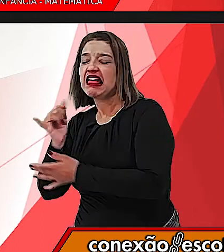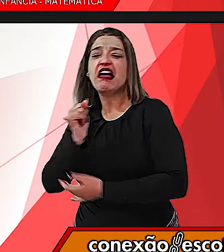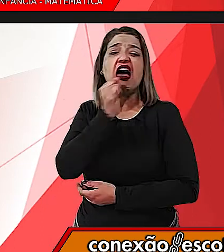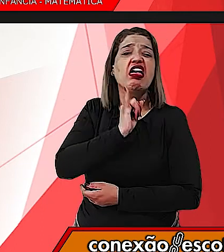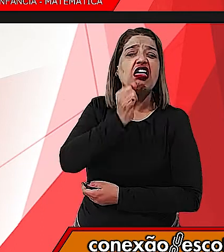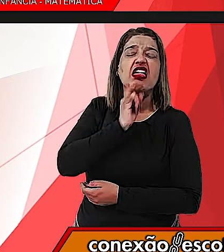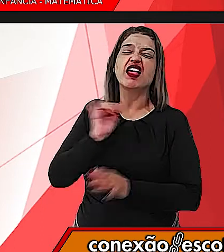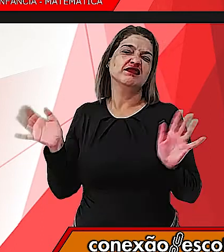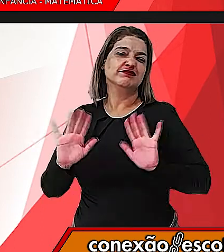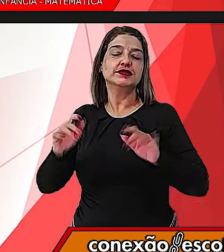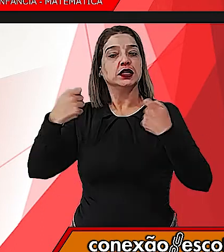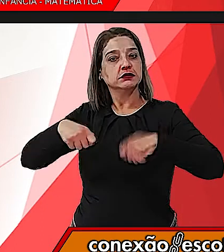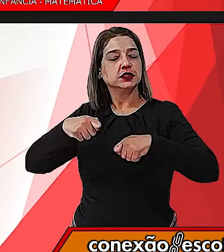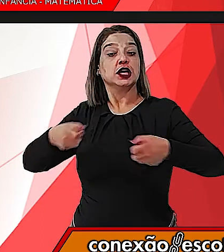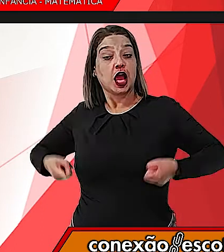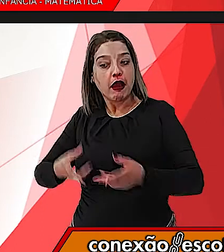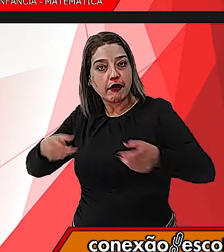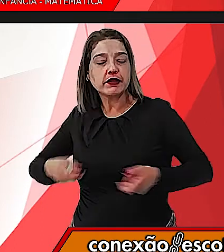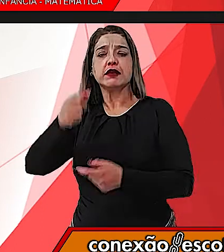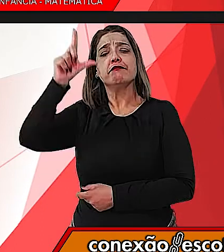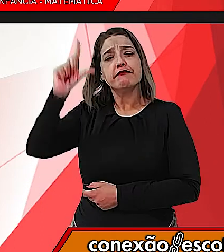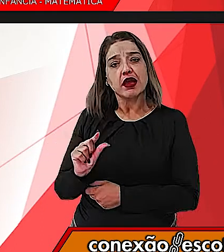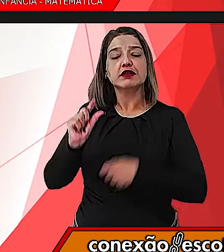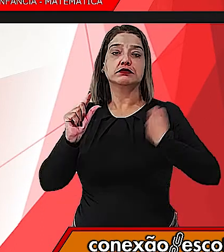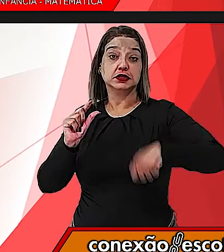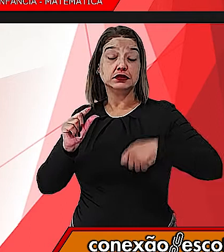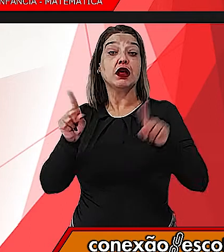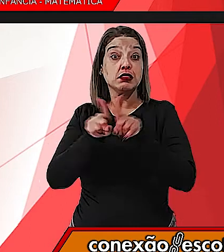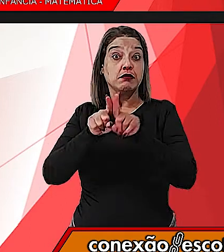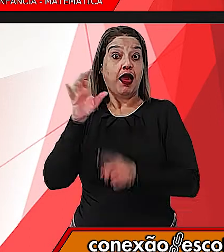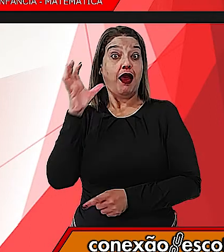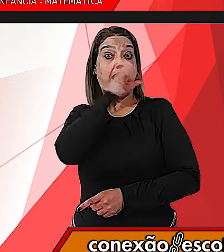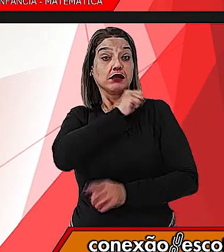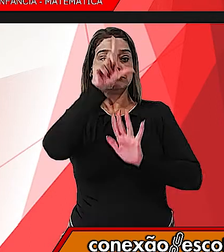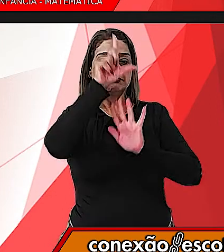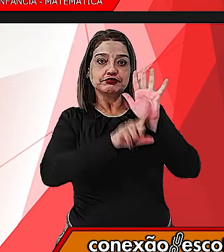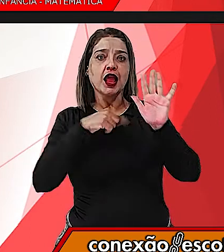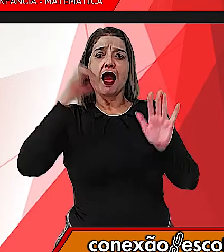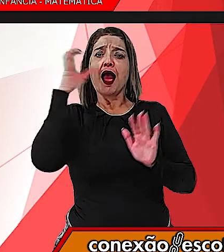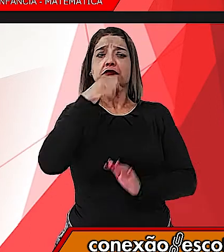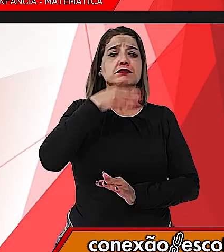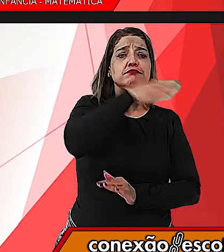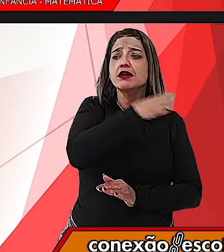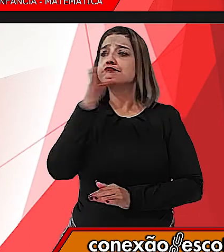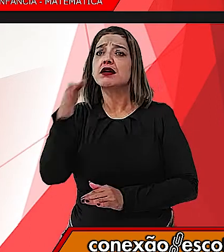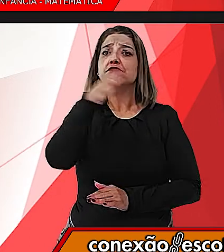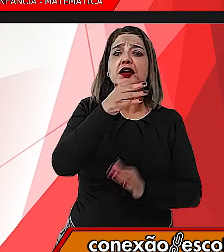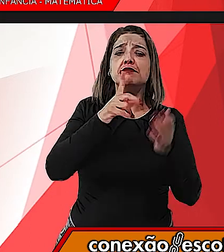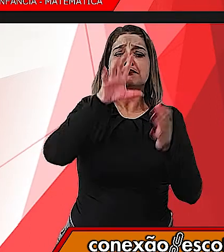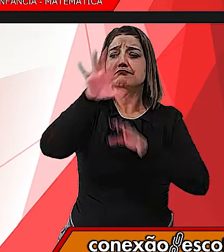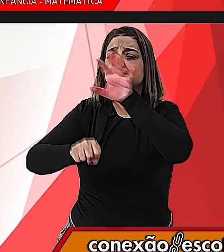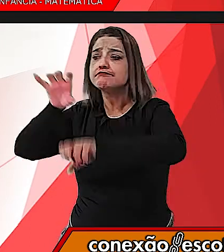gasta menos. E outra coisa, é mais rápido. Você tem a sua lista, você ganha tempo. Você vai ao